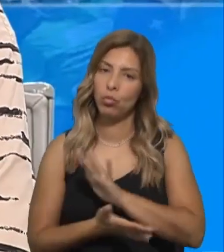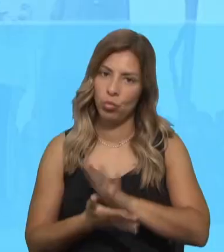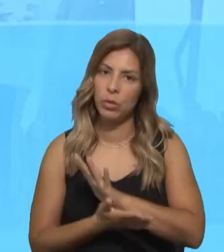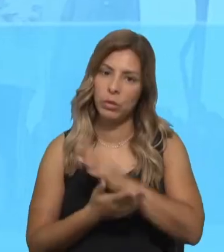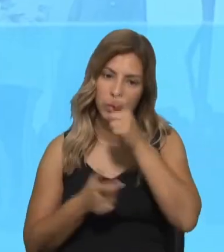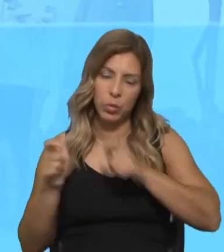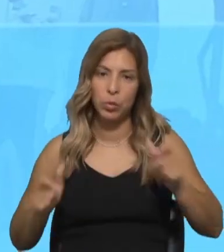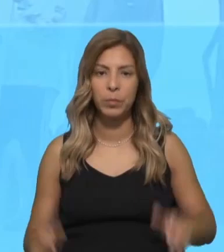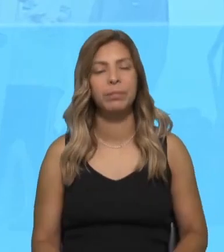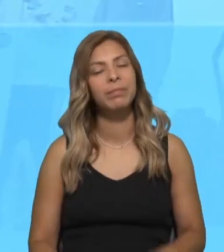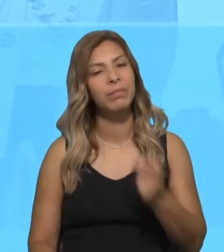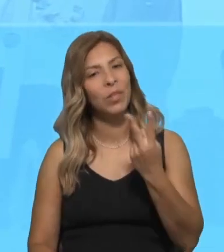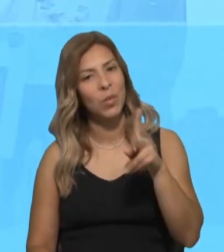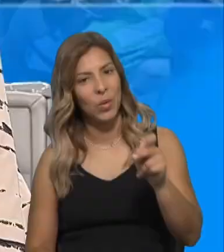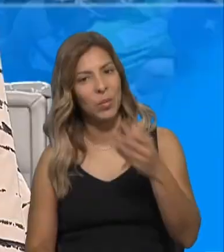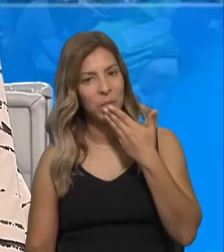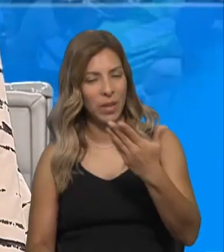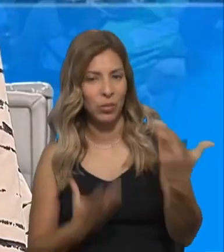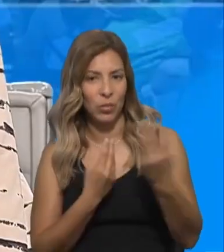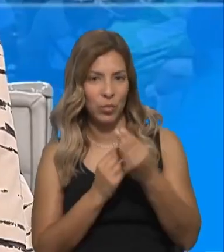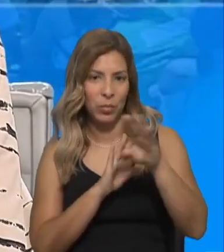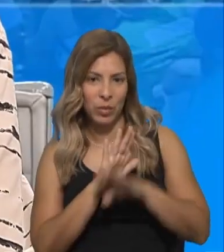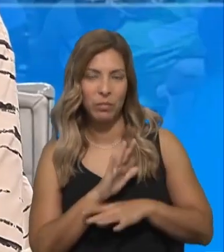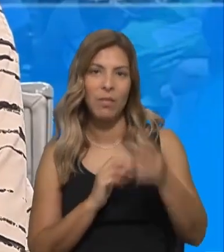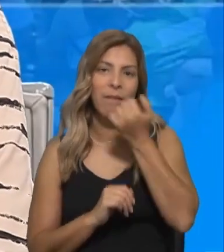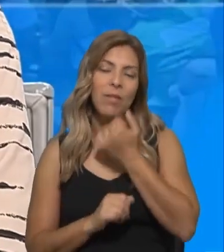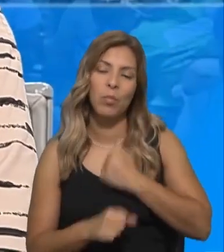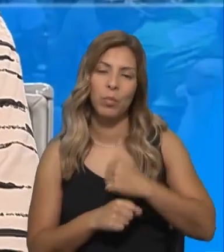sem dúvida. Aura, obrigada por vires aqui ao programa Eclésia, é um gosto de receber-te. Bom trabalho. Obrigada.